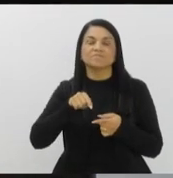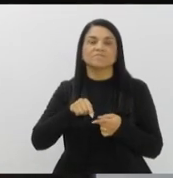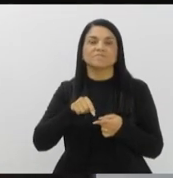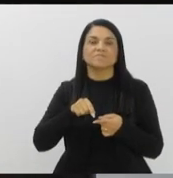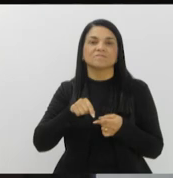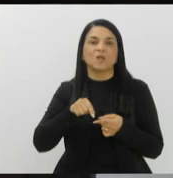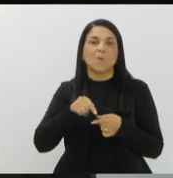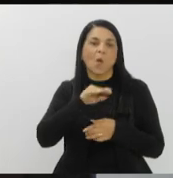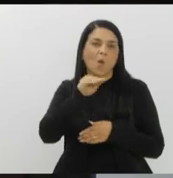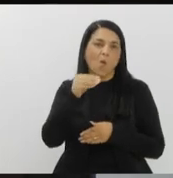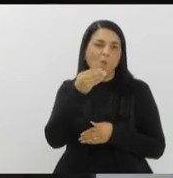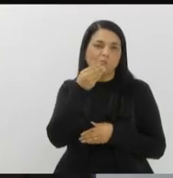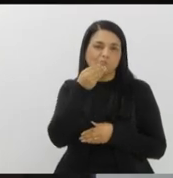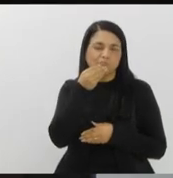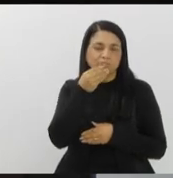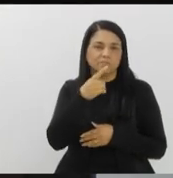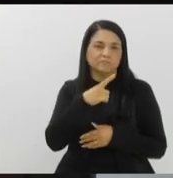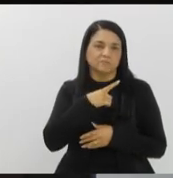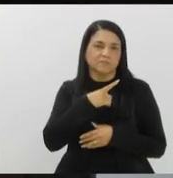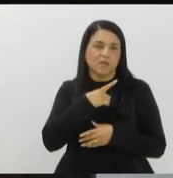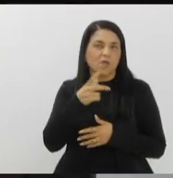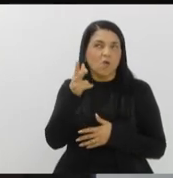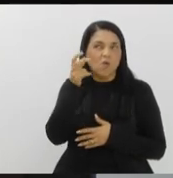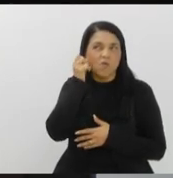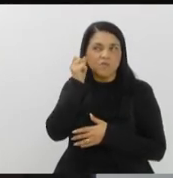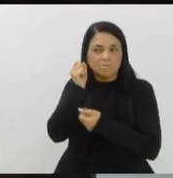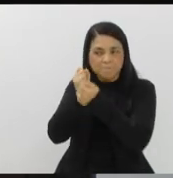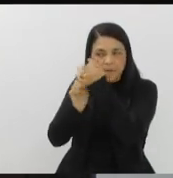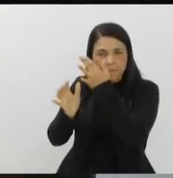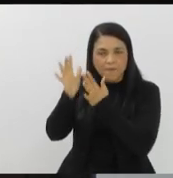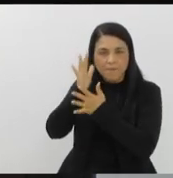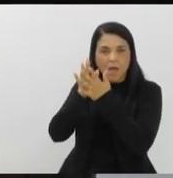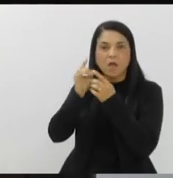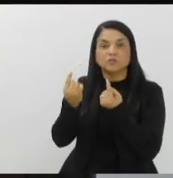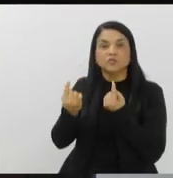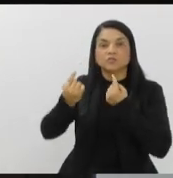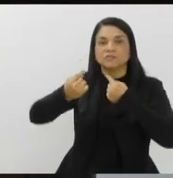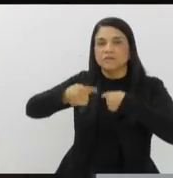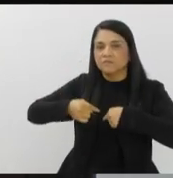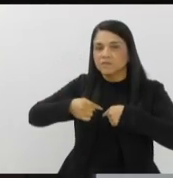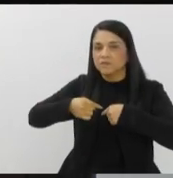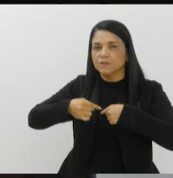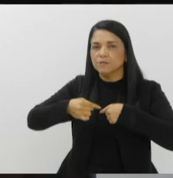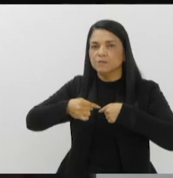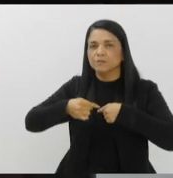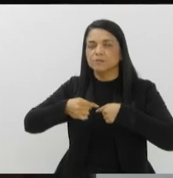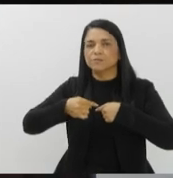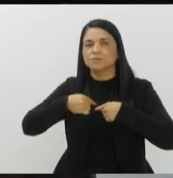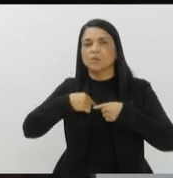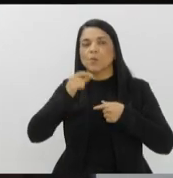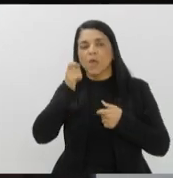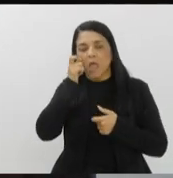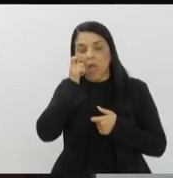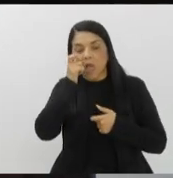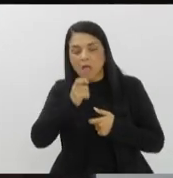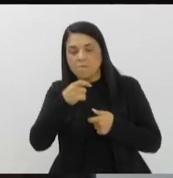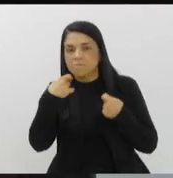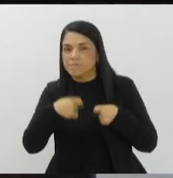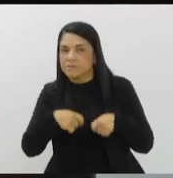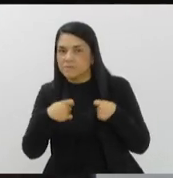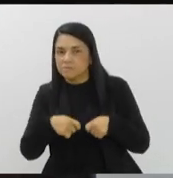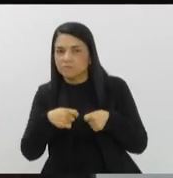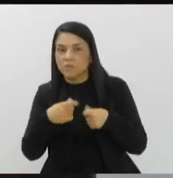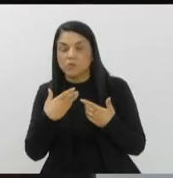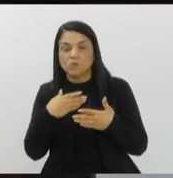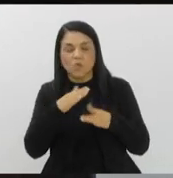é uma oportunidade que a gente tem de ouvir quais são esses desafios, quais são esses pontos de atenção, e quando a gente for